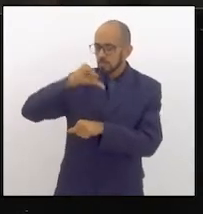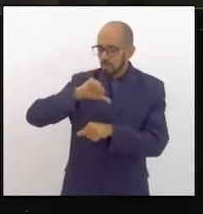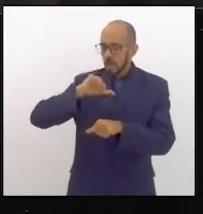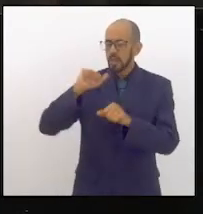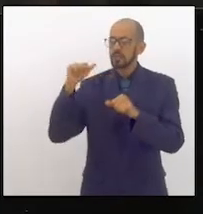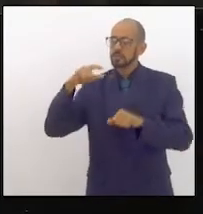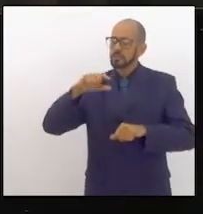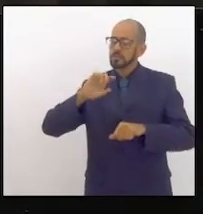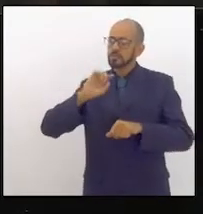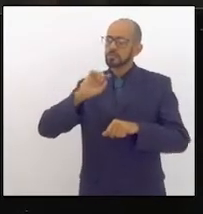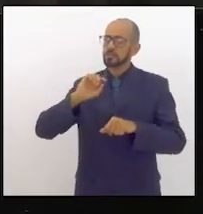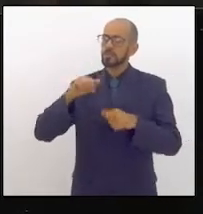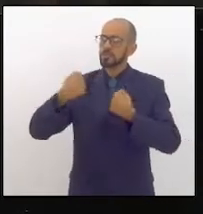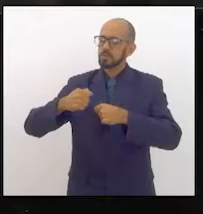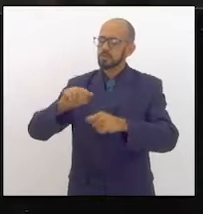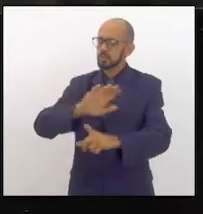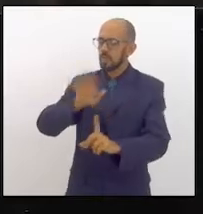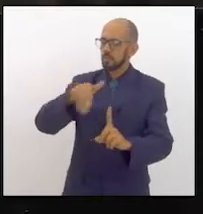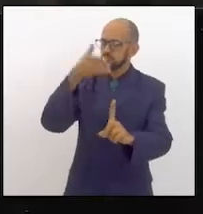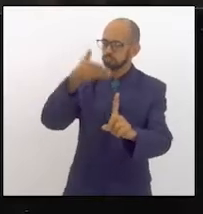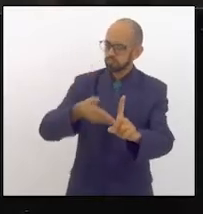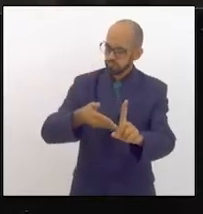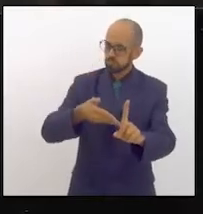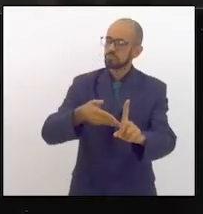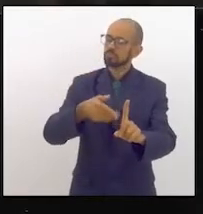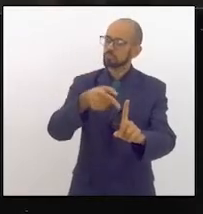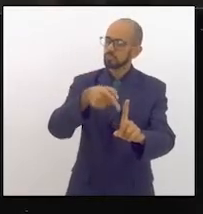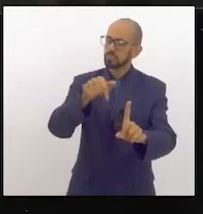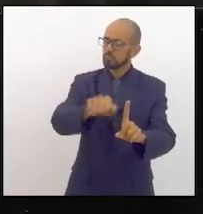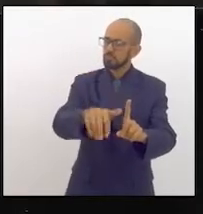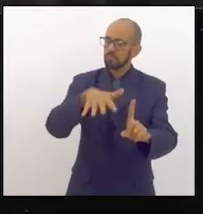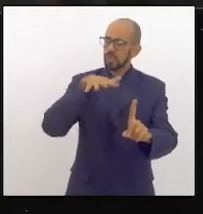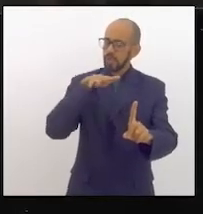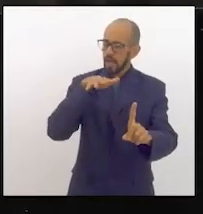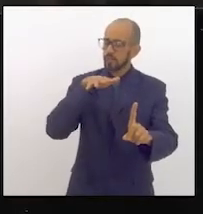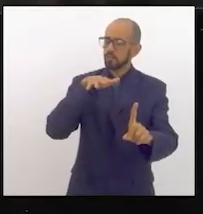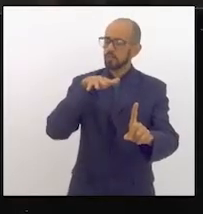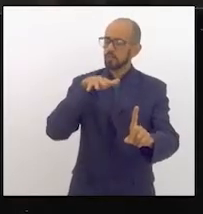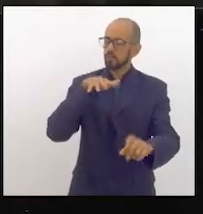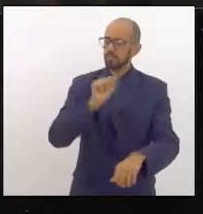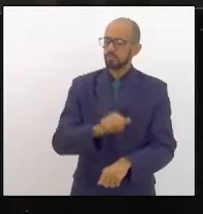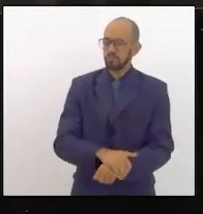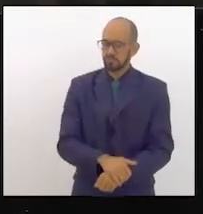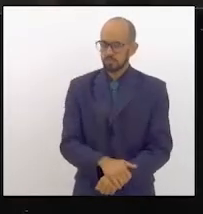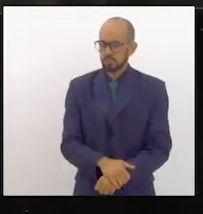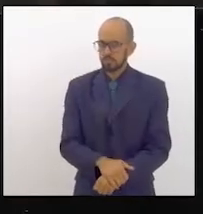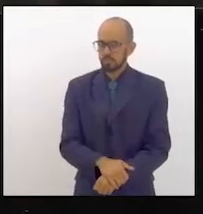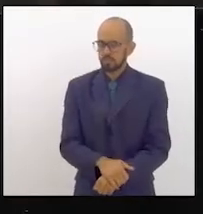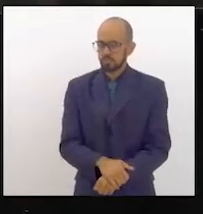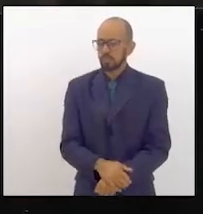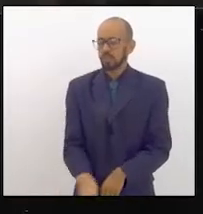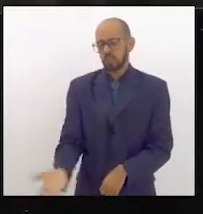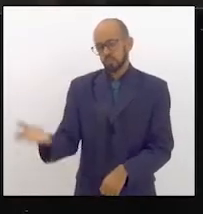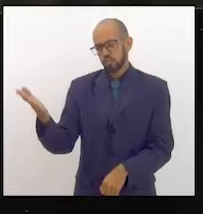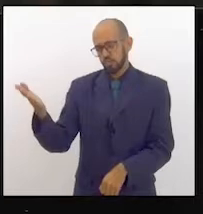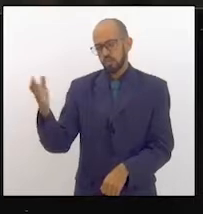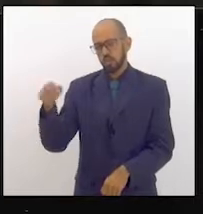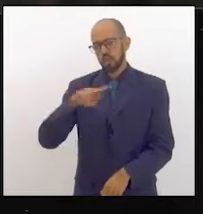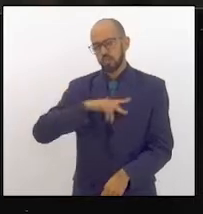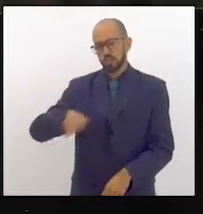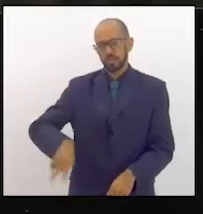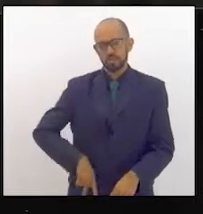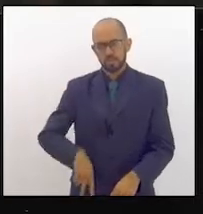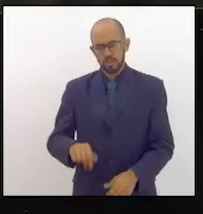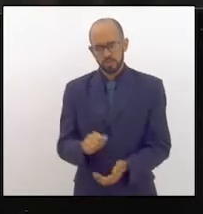só tem a elogiar esse plenário aqui que tem o senhor como